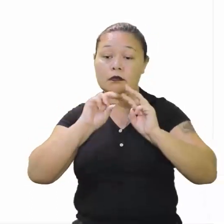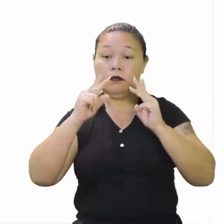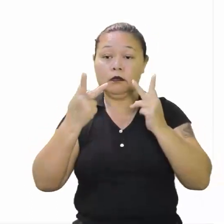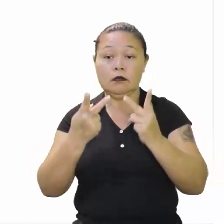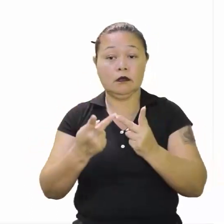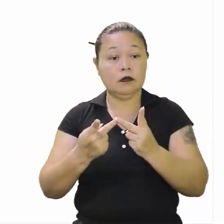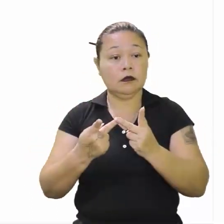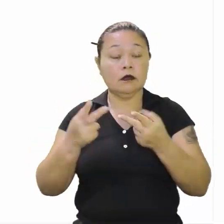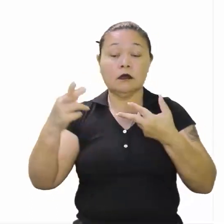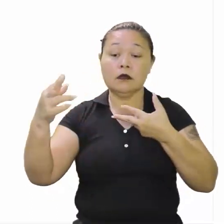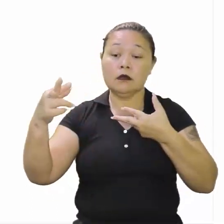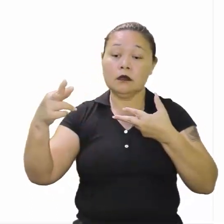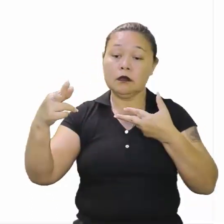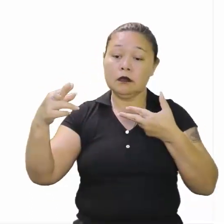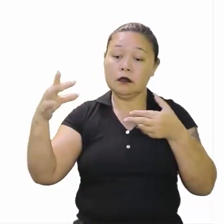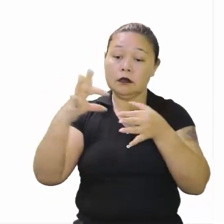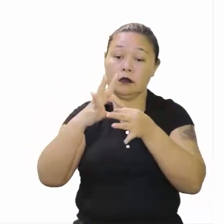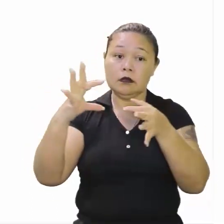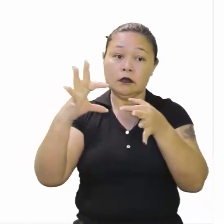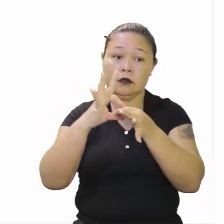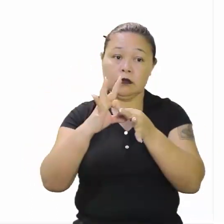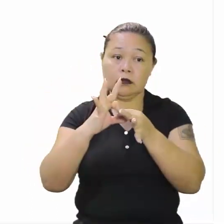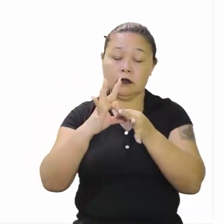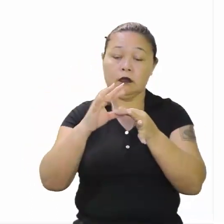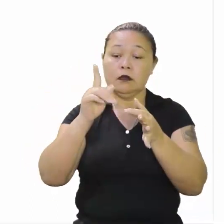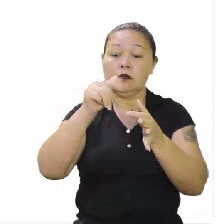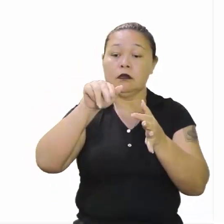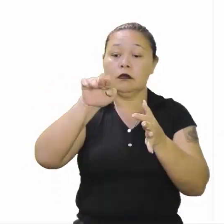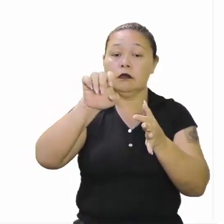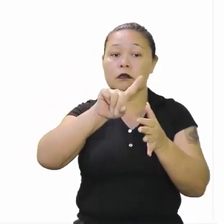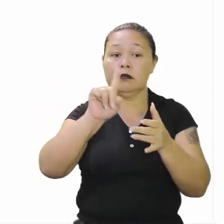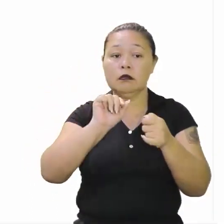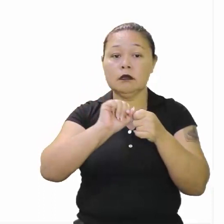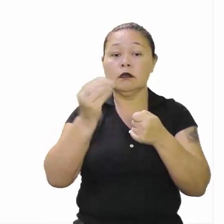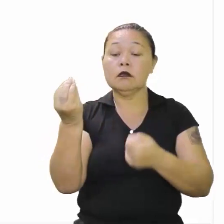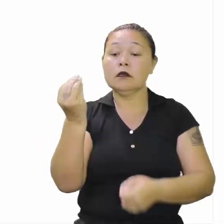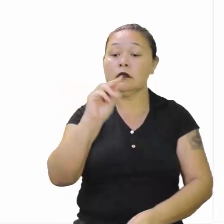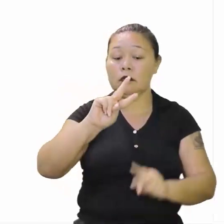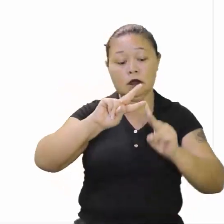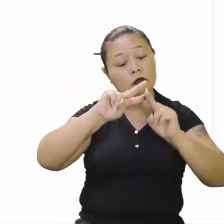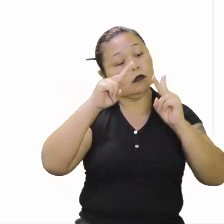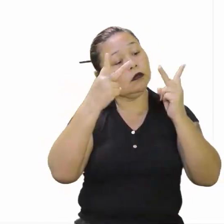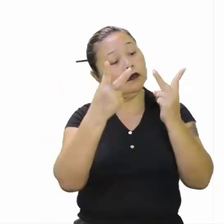matéria associada à grandeza denominada volume.